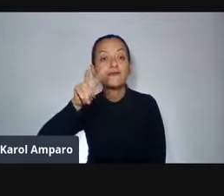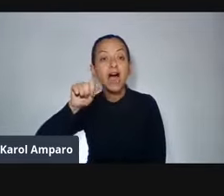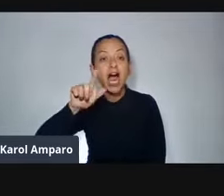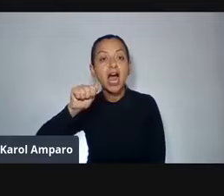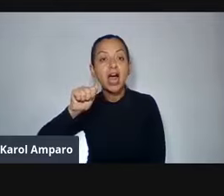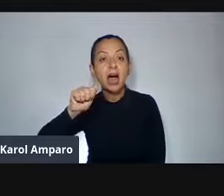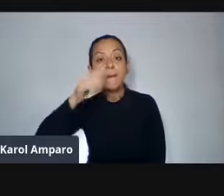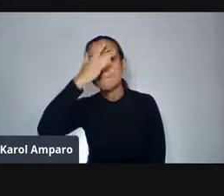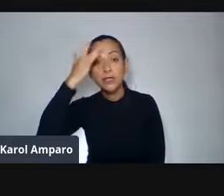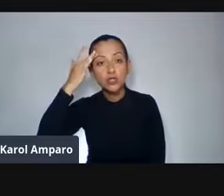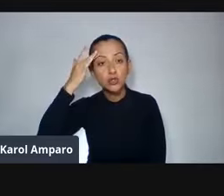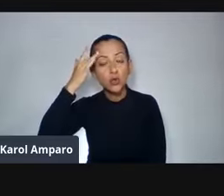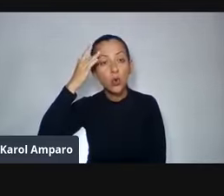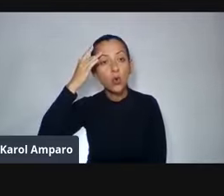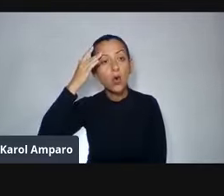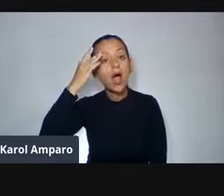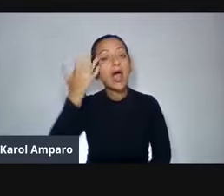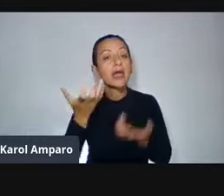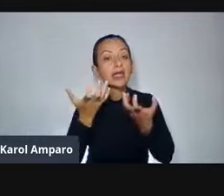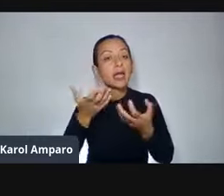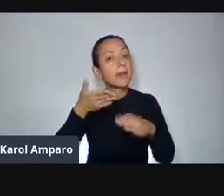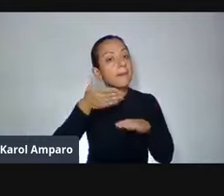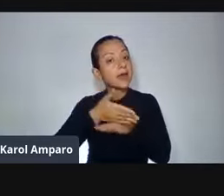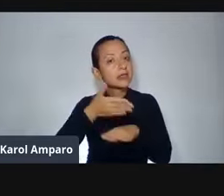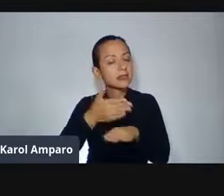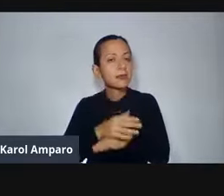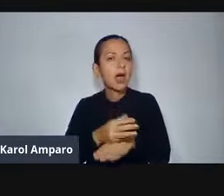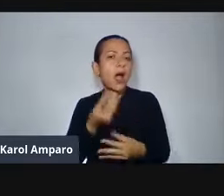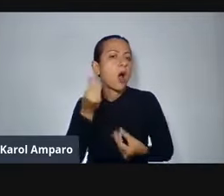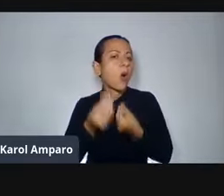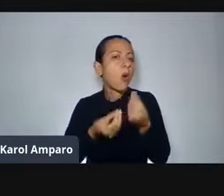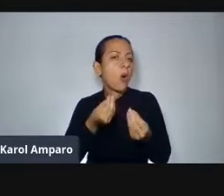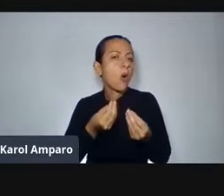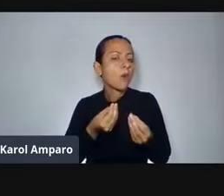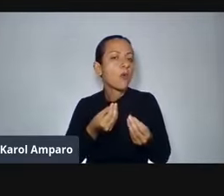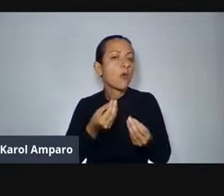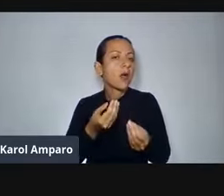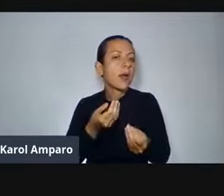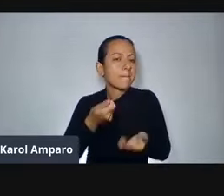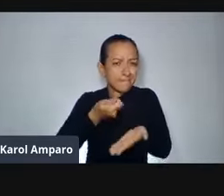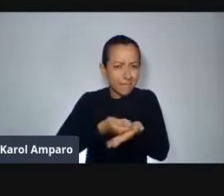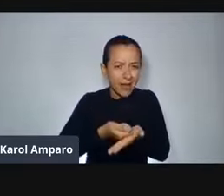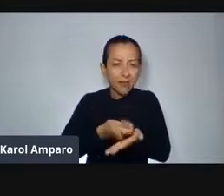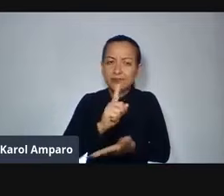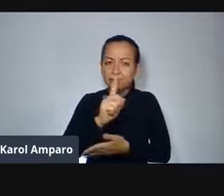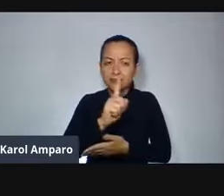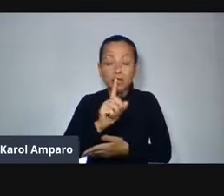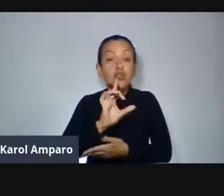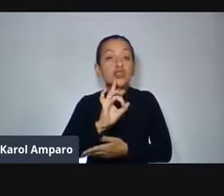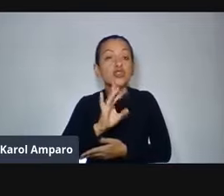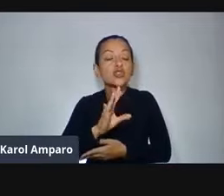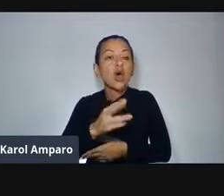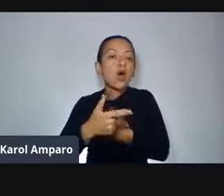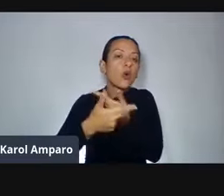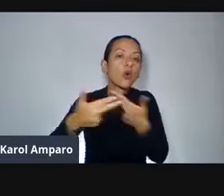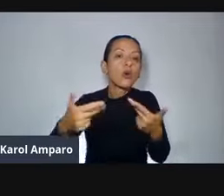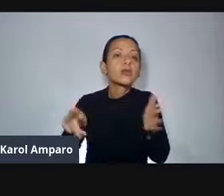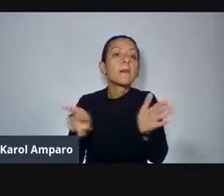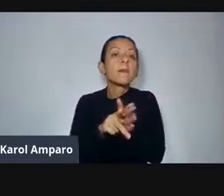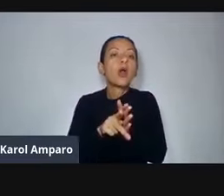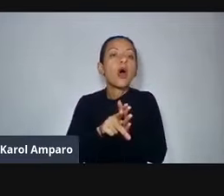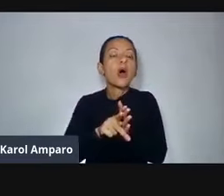participar. O ingresso é um produto de limpeza, somente um produto de limpeza para a gente